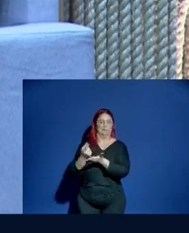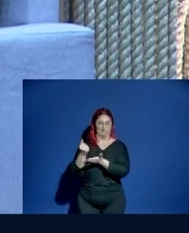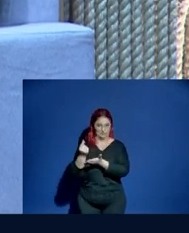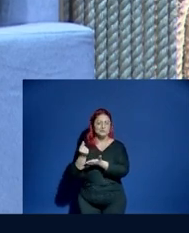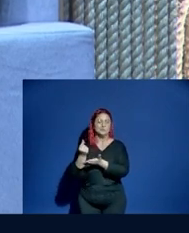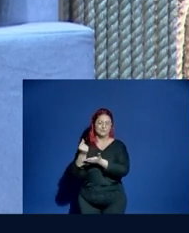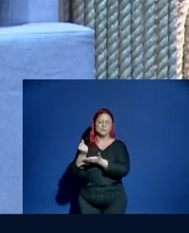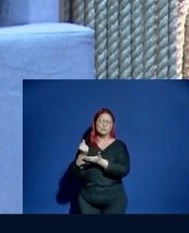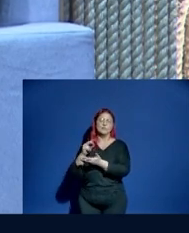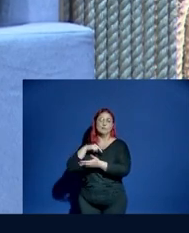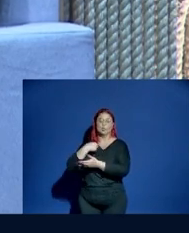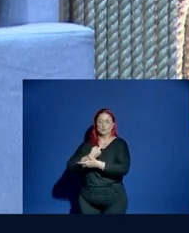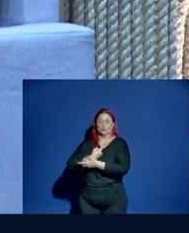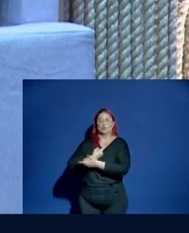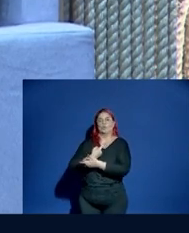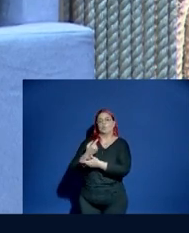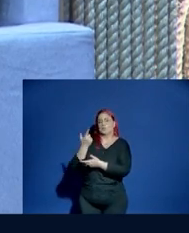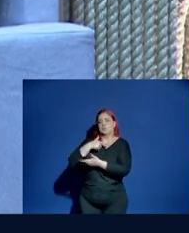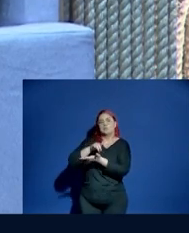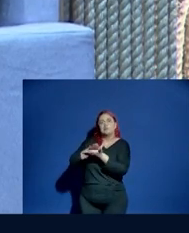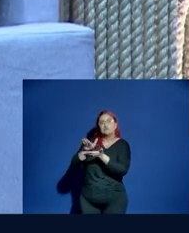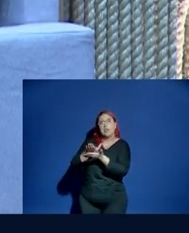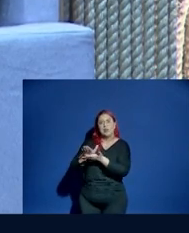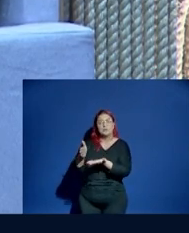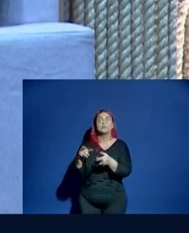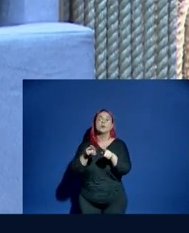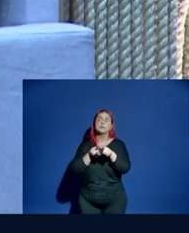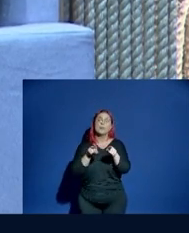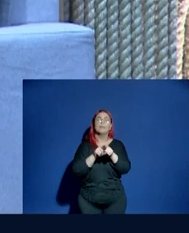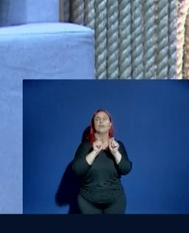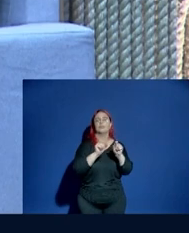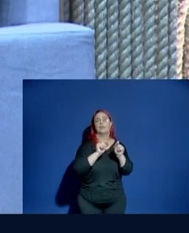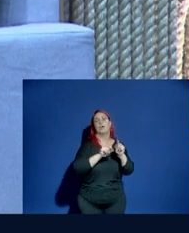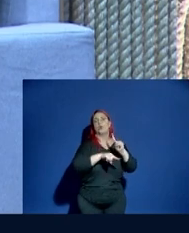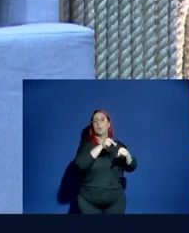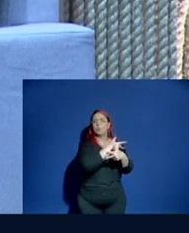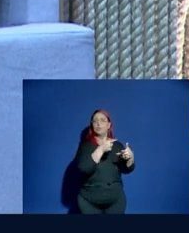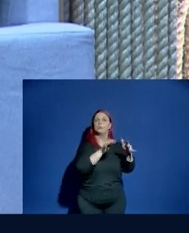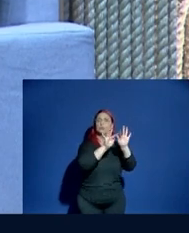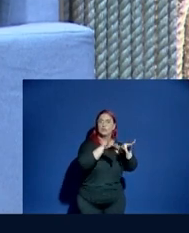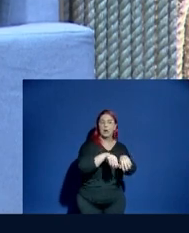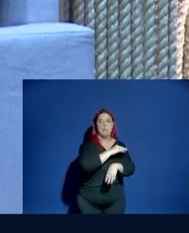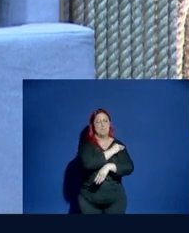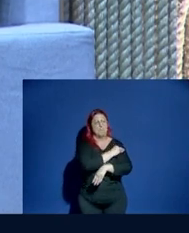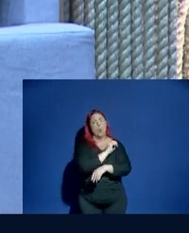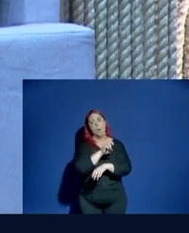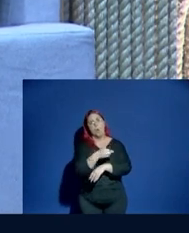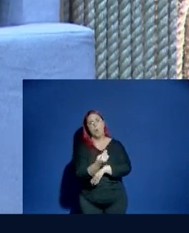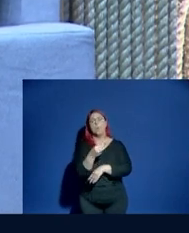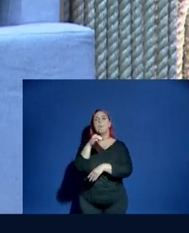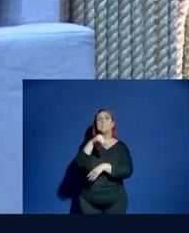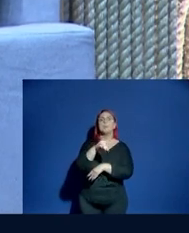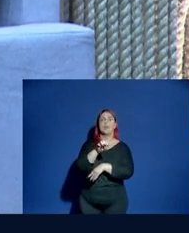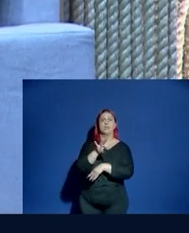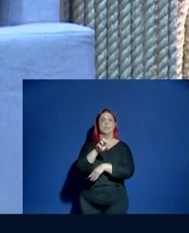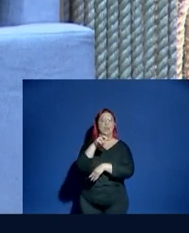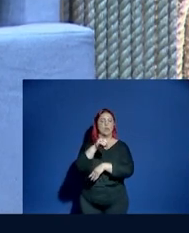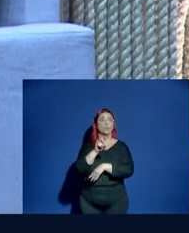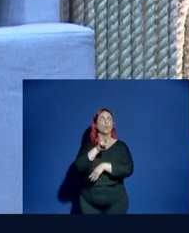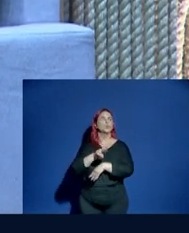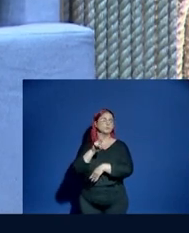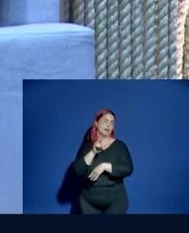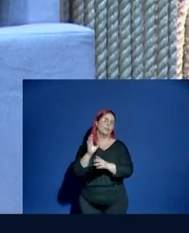da nossa unidade custo e também ter um produto final seja biometria ou seja o próprio etanol com uma intensidade de carbono mais baixa